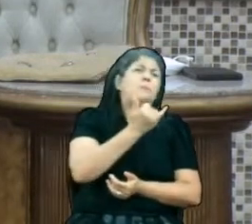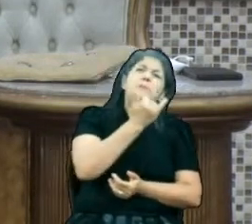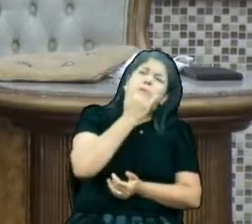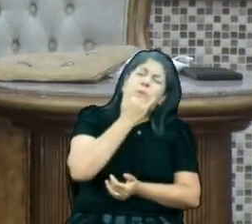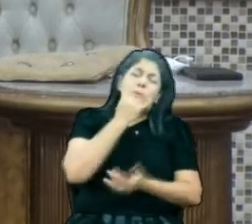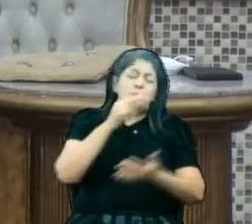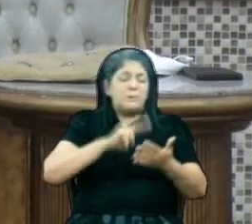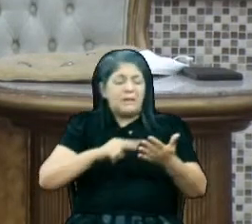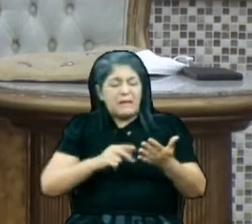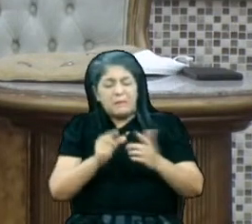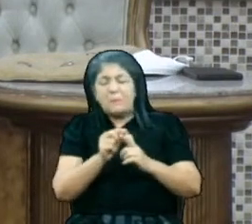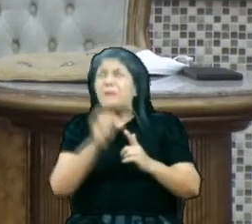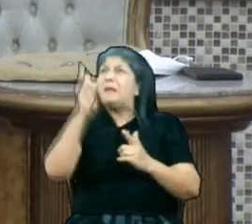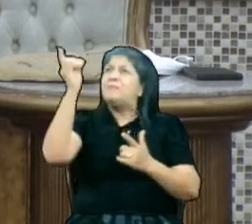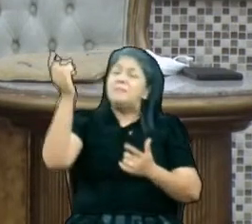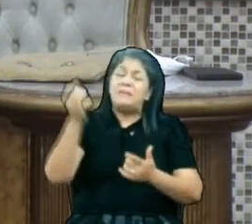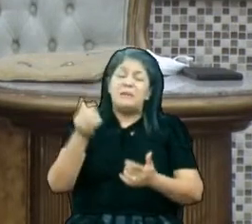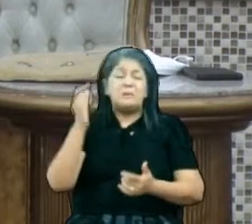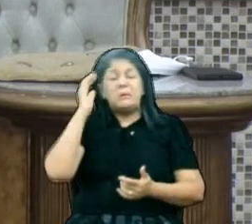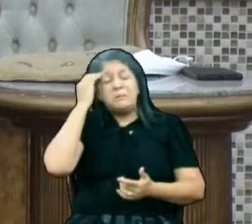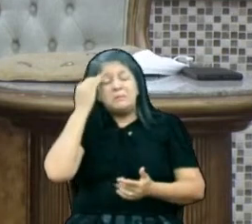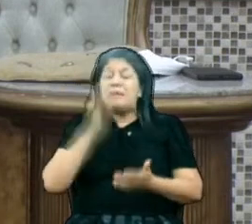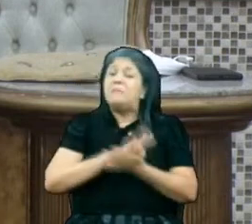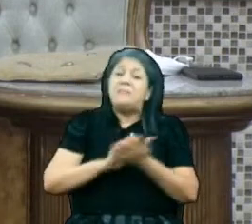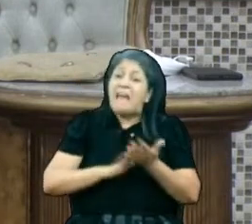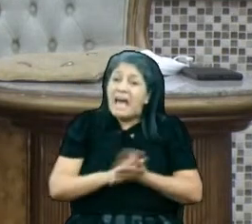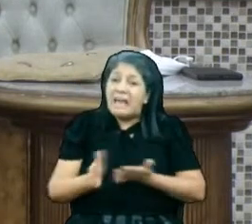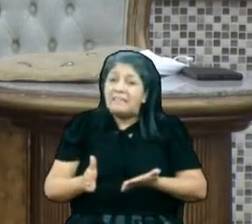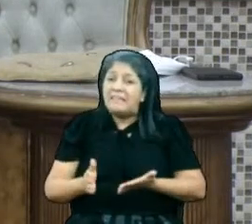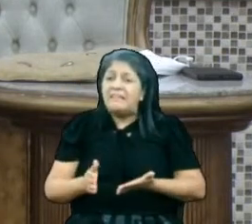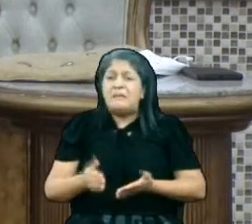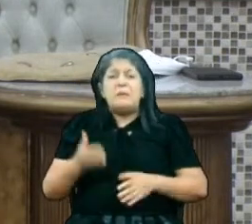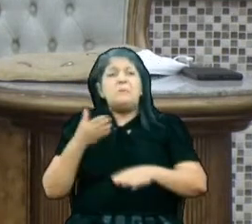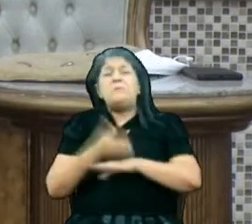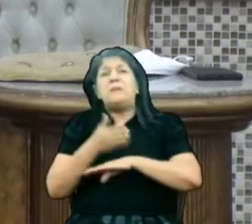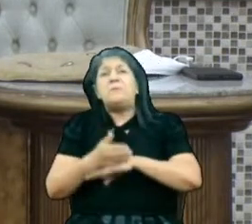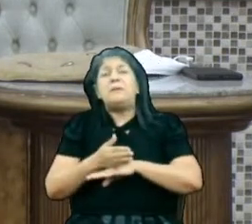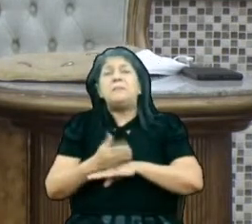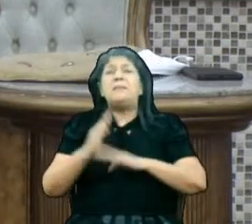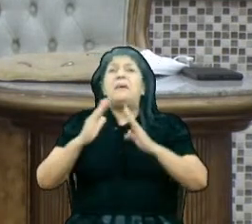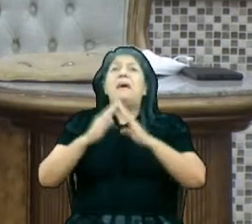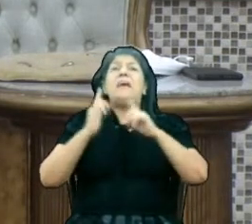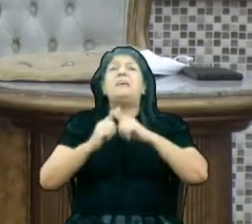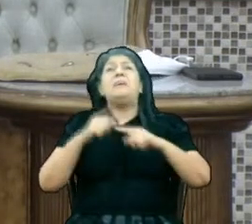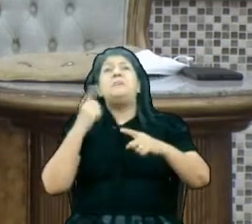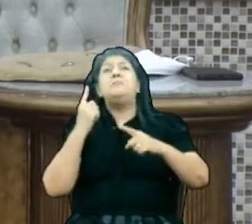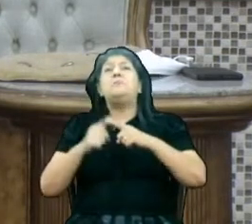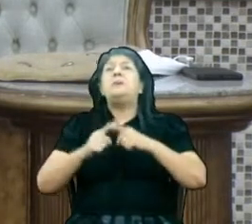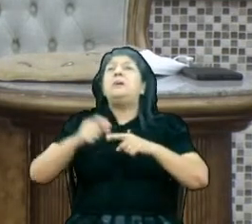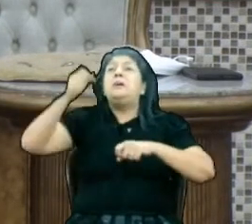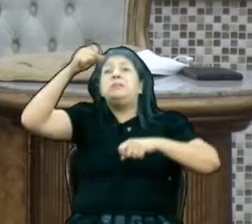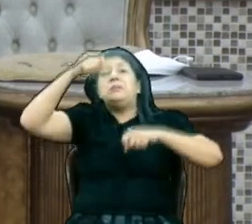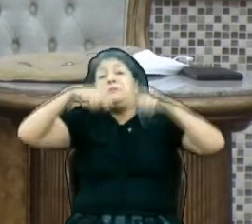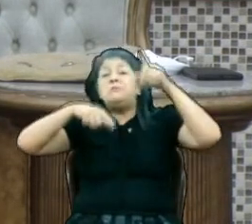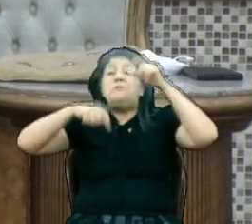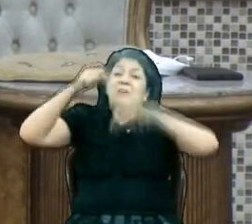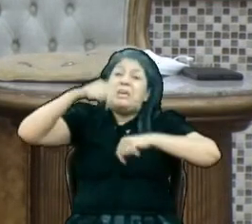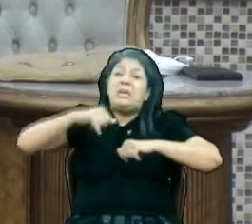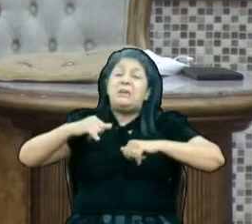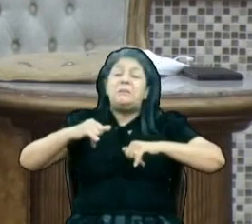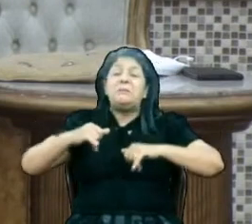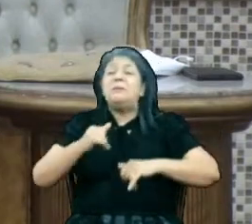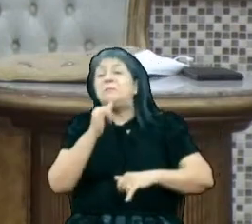porque eu não oro porque eu não vem a igreja quantos que não estão vindo a casa do senhor are you a